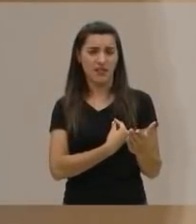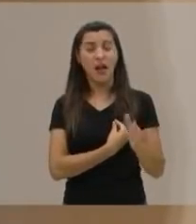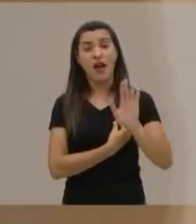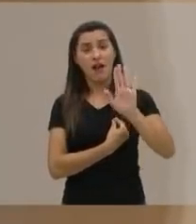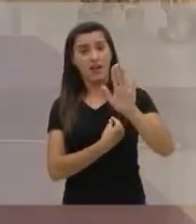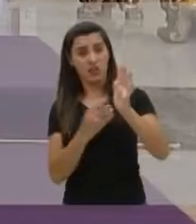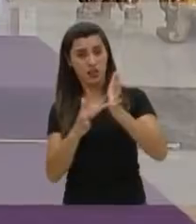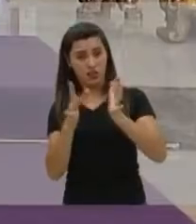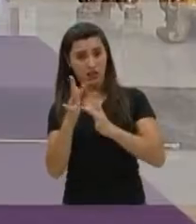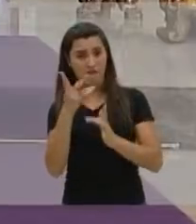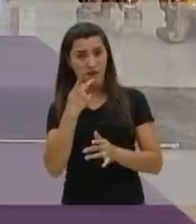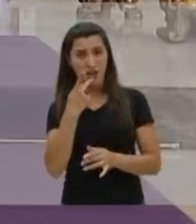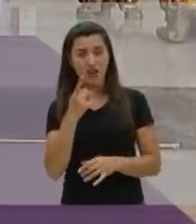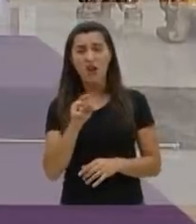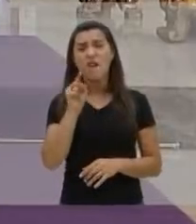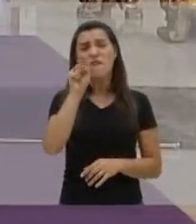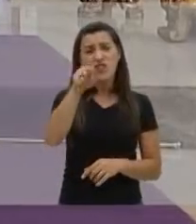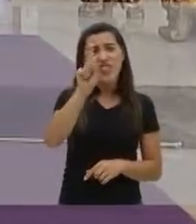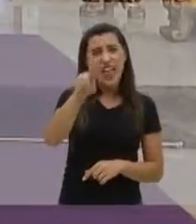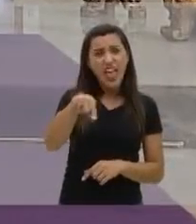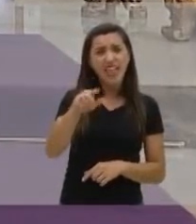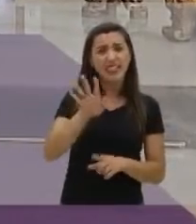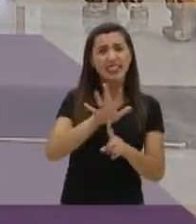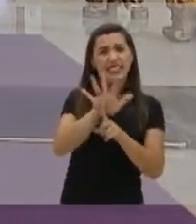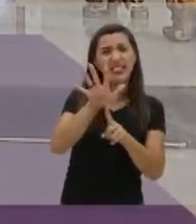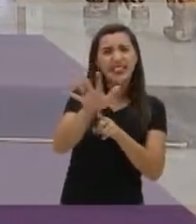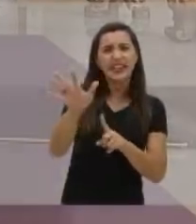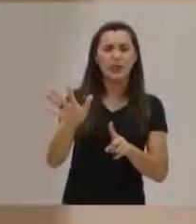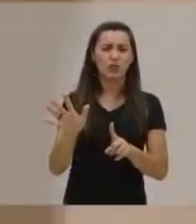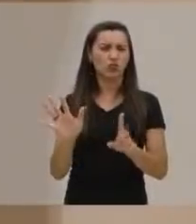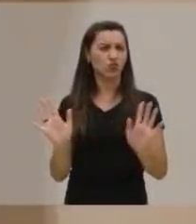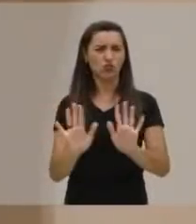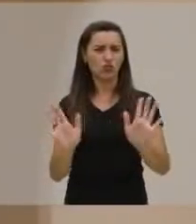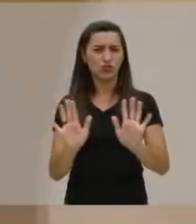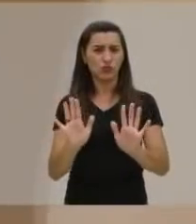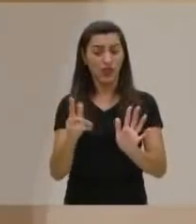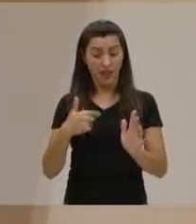fulano, você é um grão de trigo, Ele está falando dele.